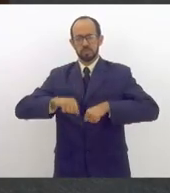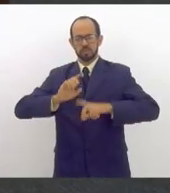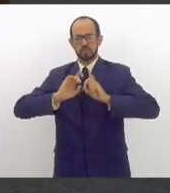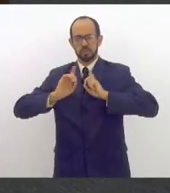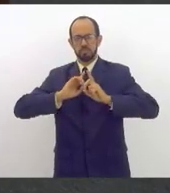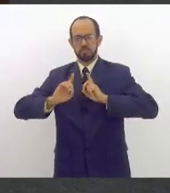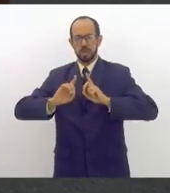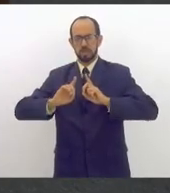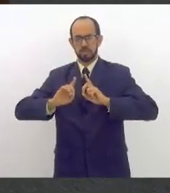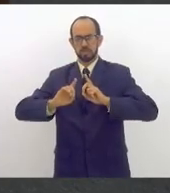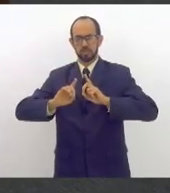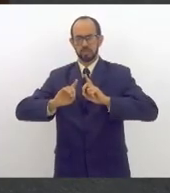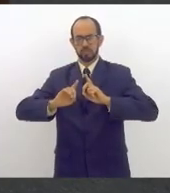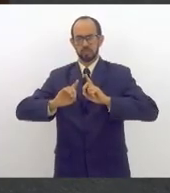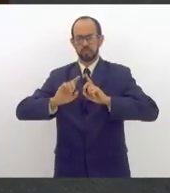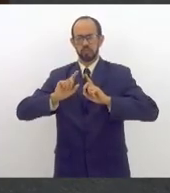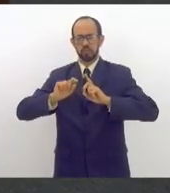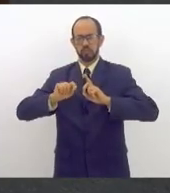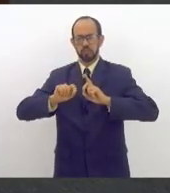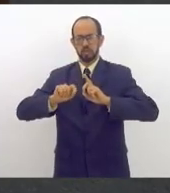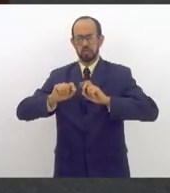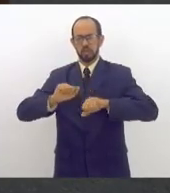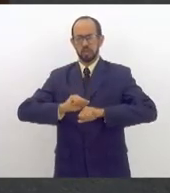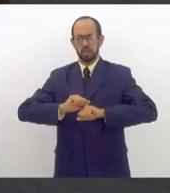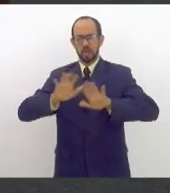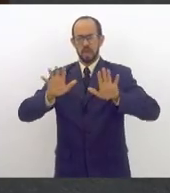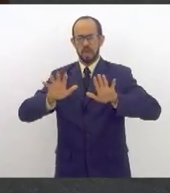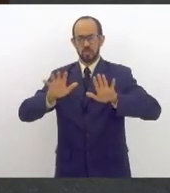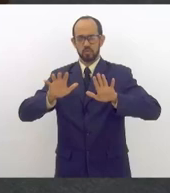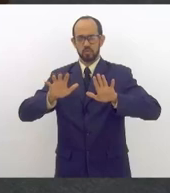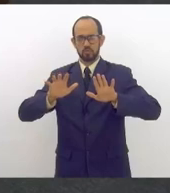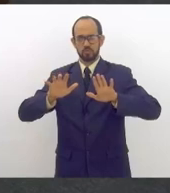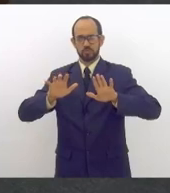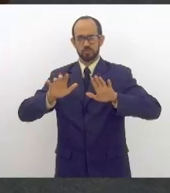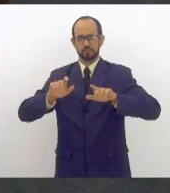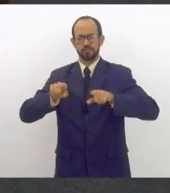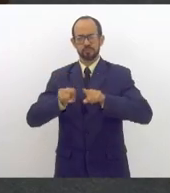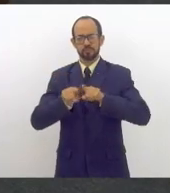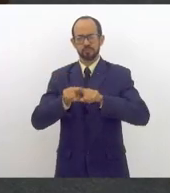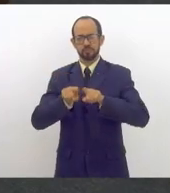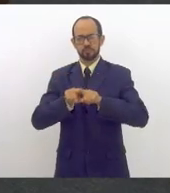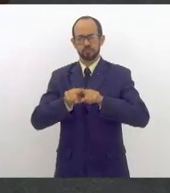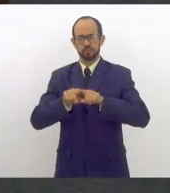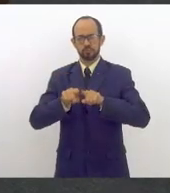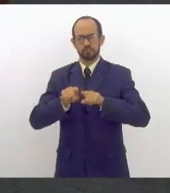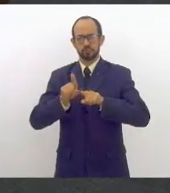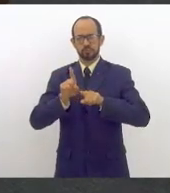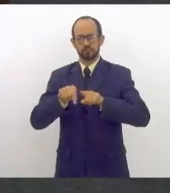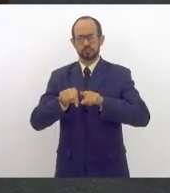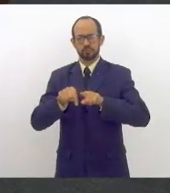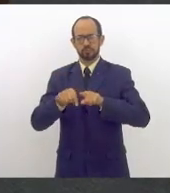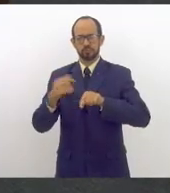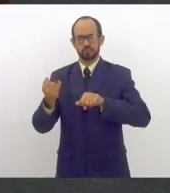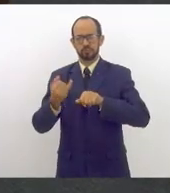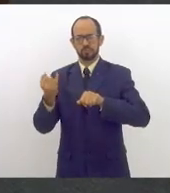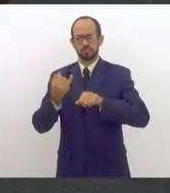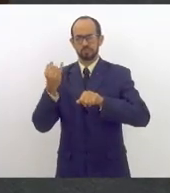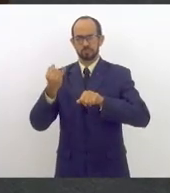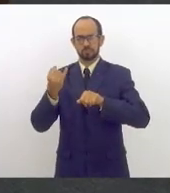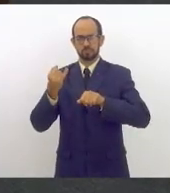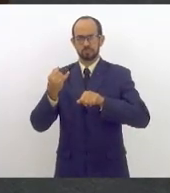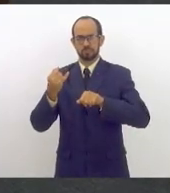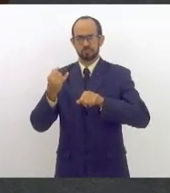debate esteja mais esclarecido, que o debate seja um ponto fundamental. Então, eu